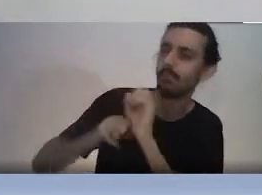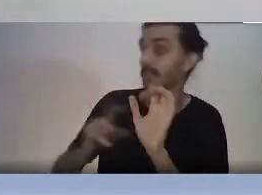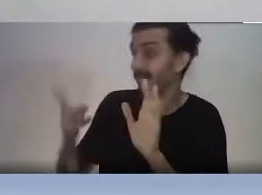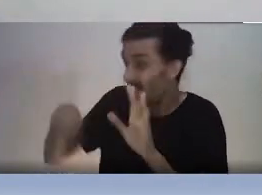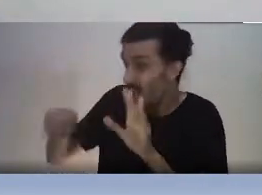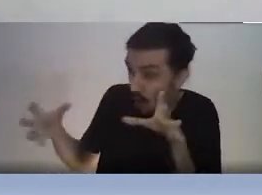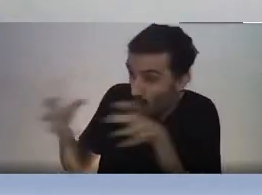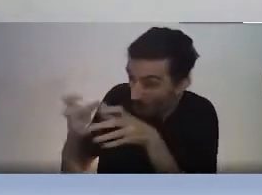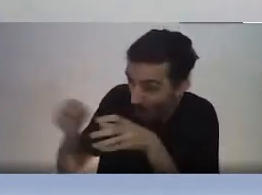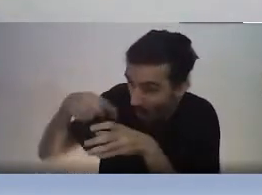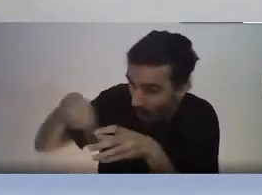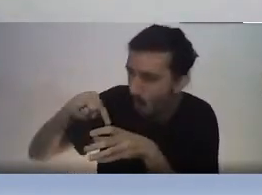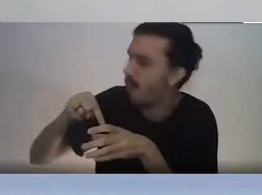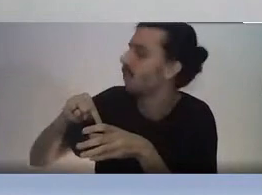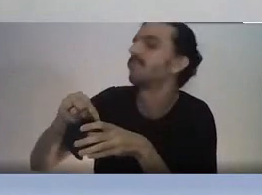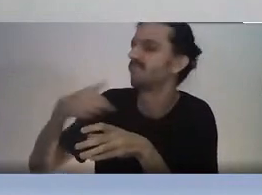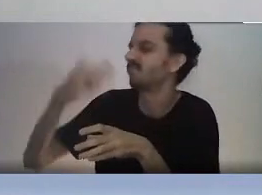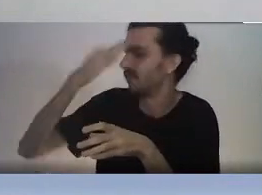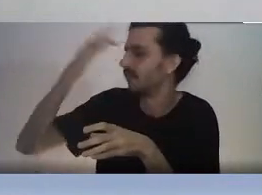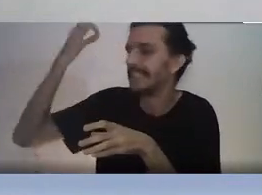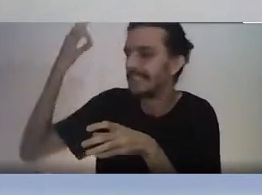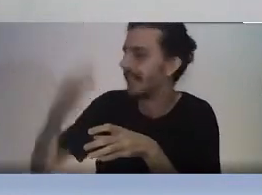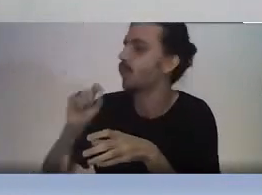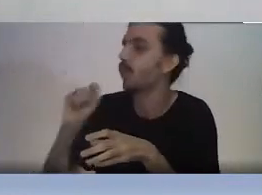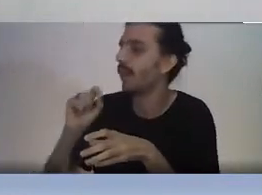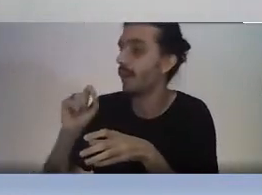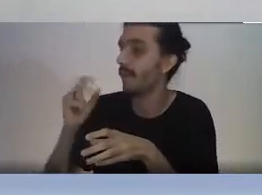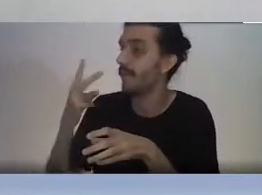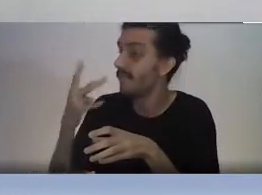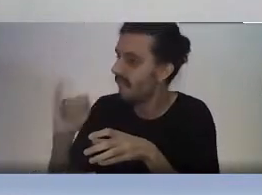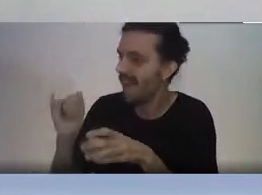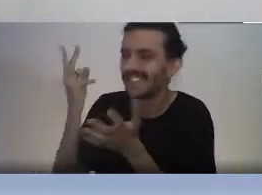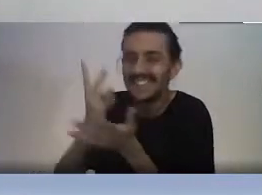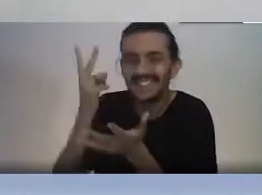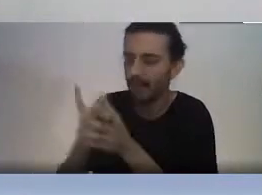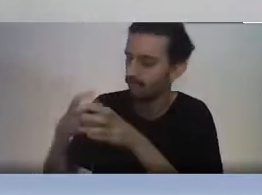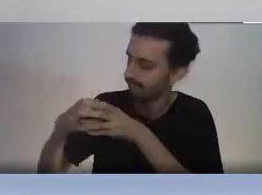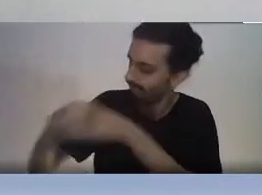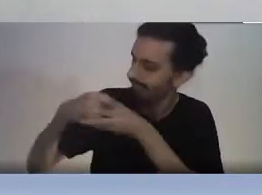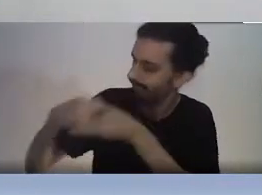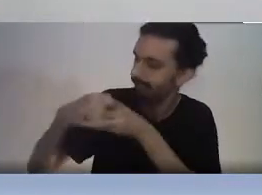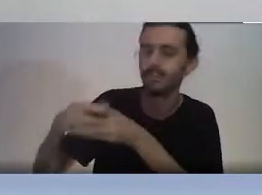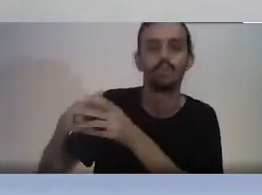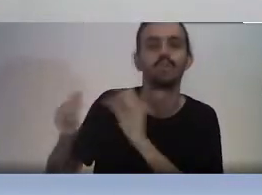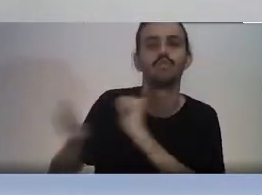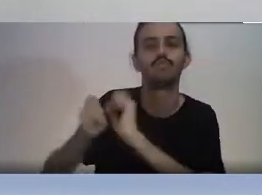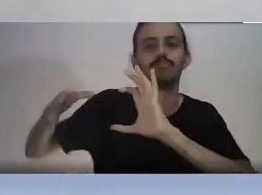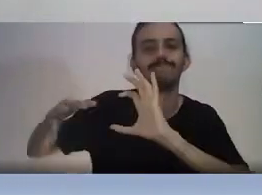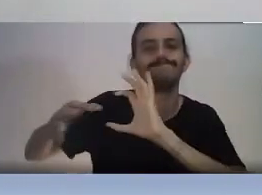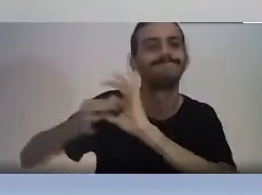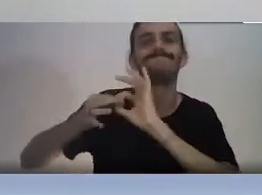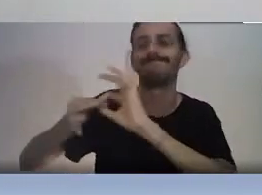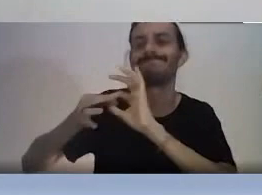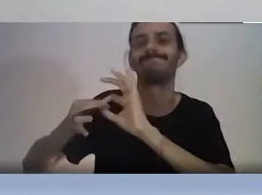etapa da nossa vida como começamos. Juntos. Muito obrigado.